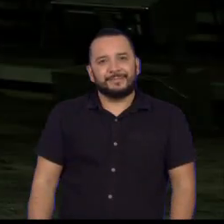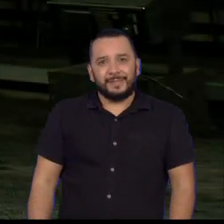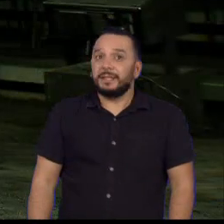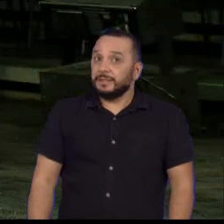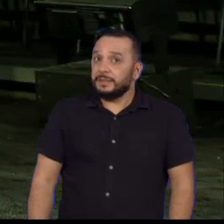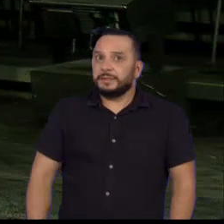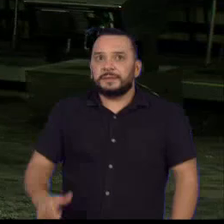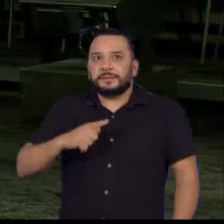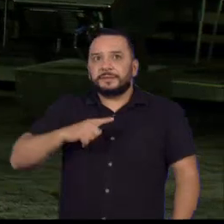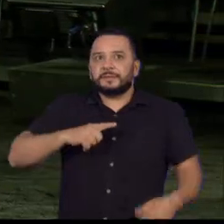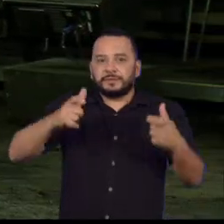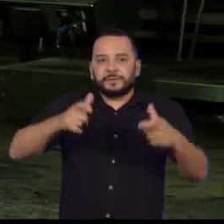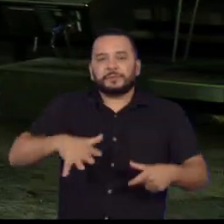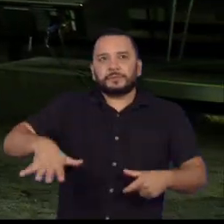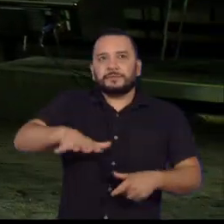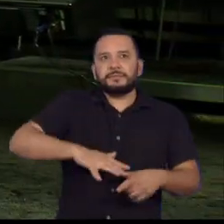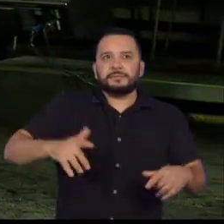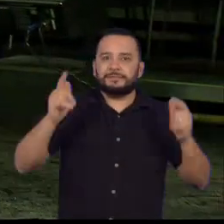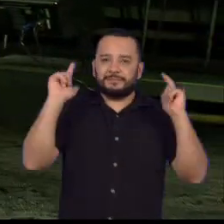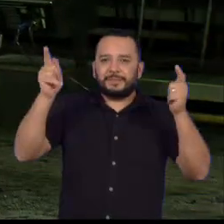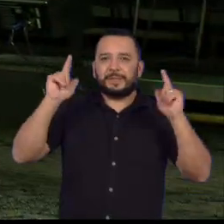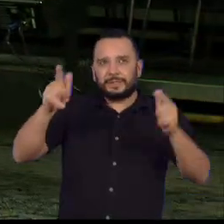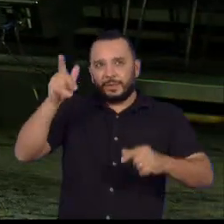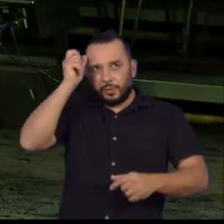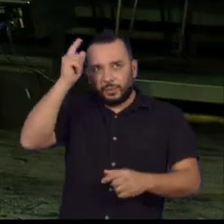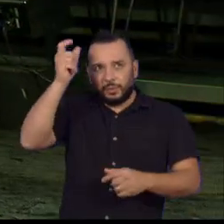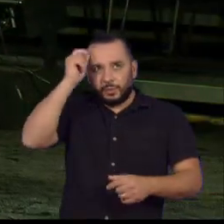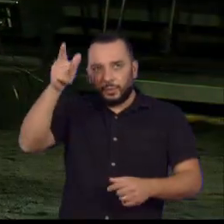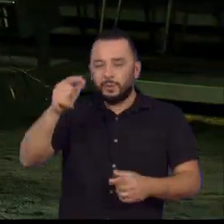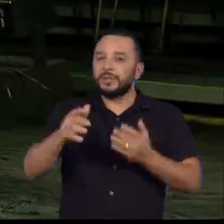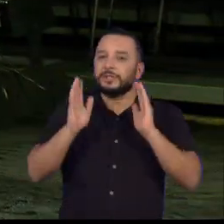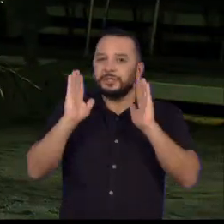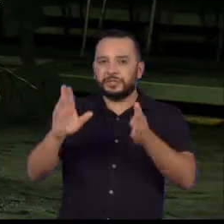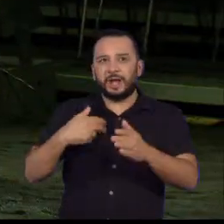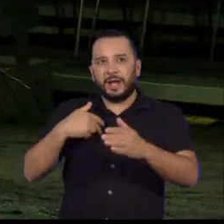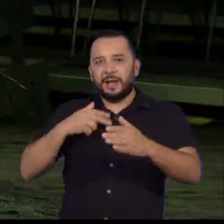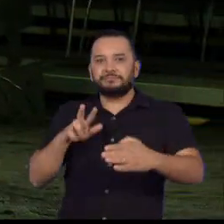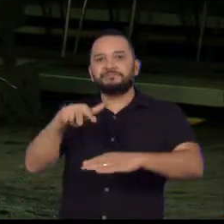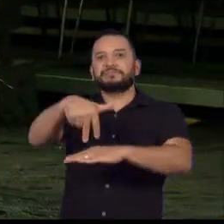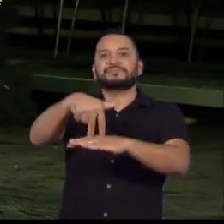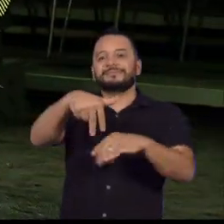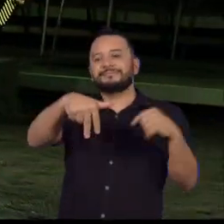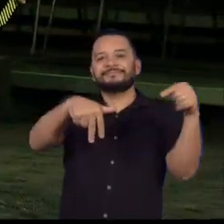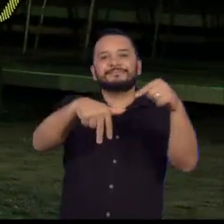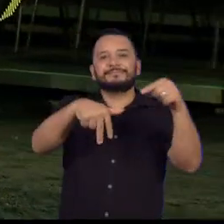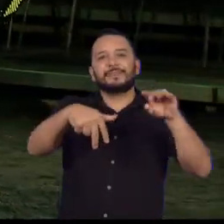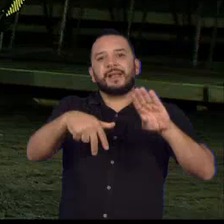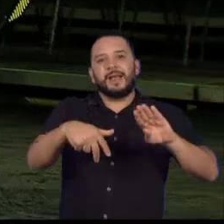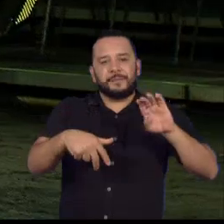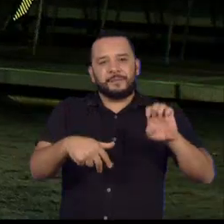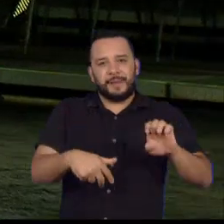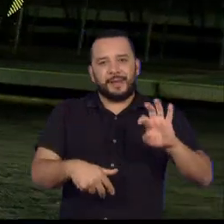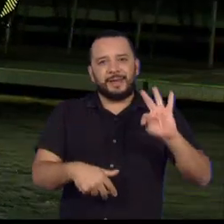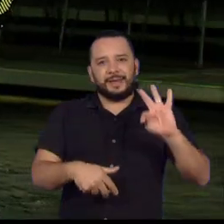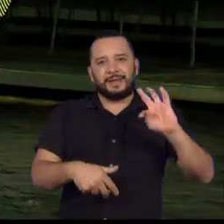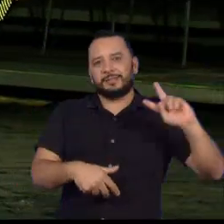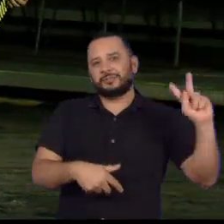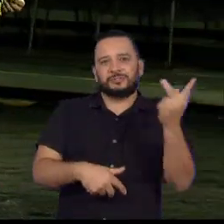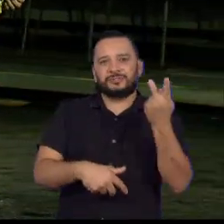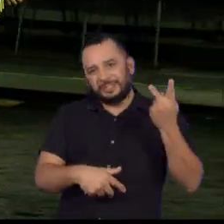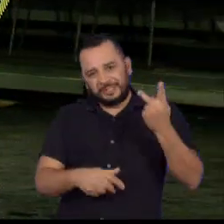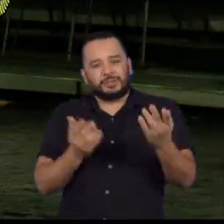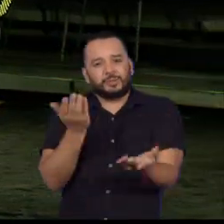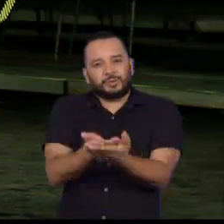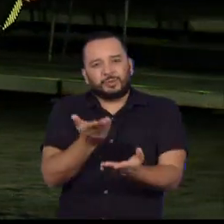Foi nesse ambiente de lazer e cultura que floresceu o talento da adolescente Beth Coelho. Ali ela fez aulas